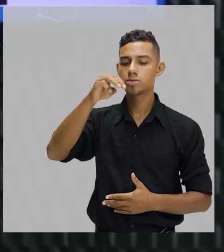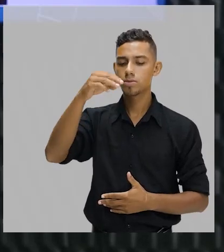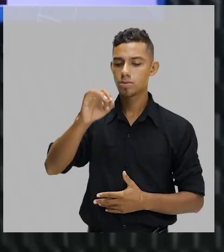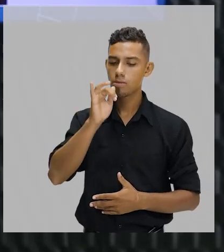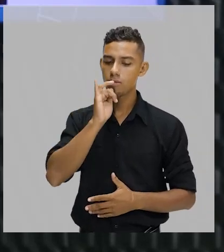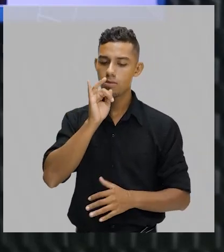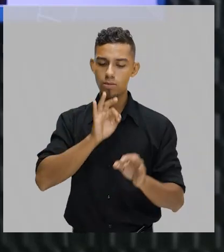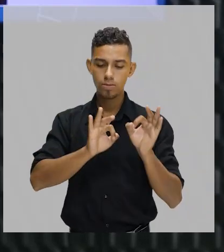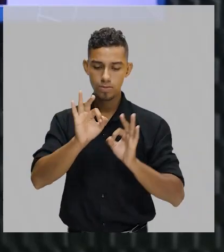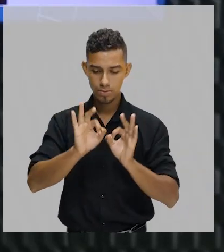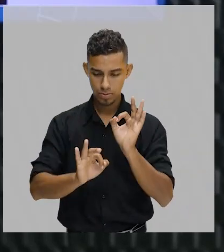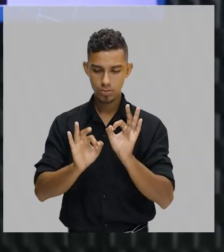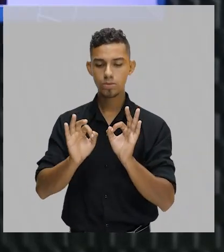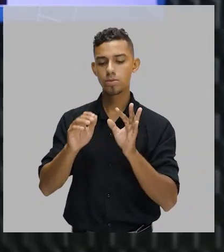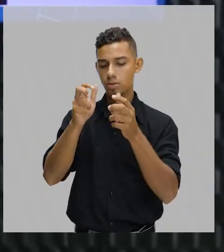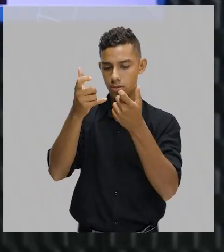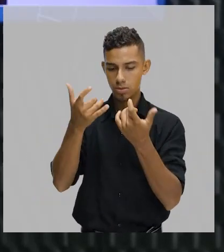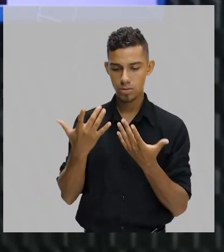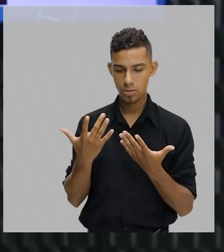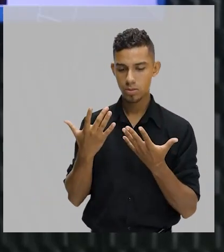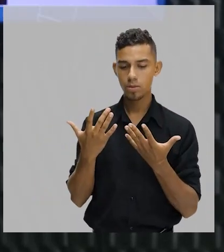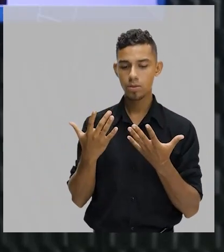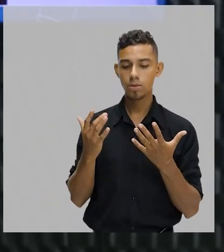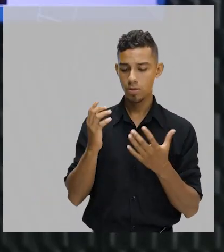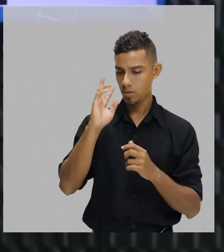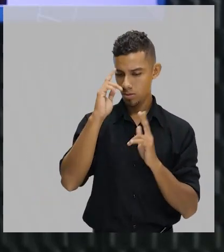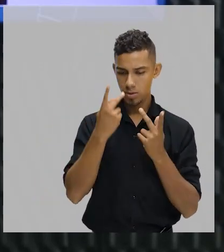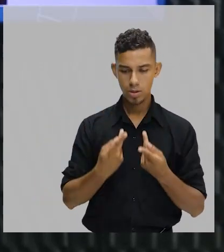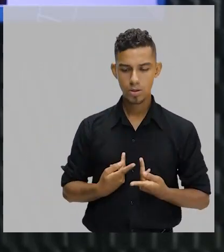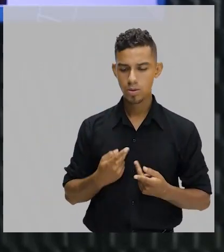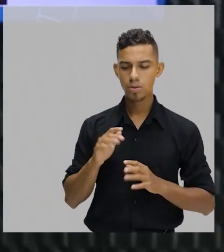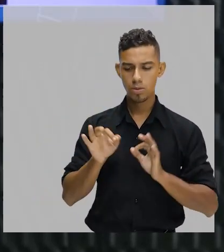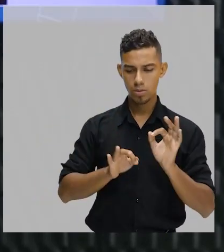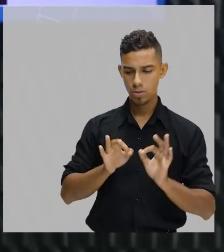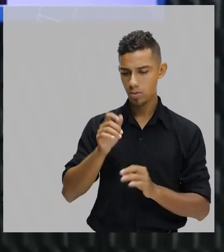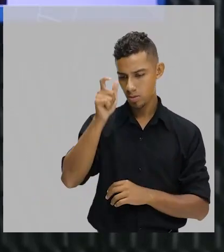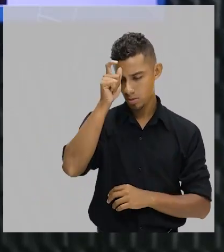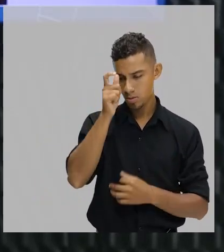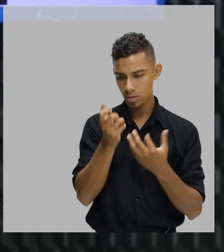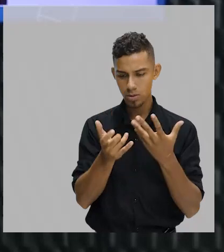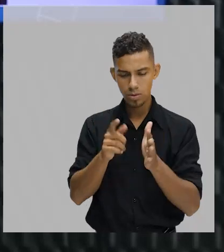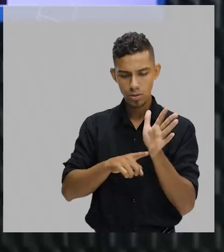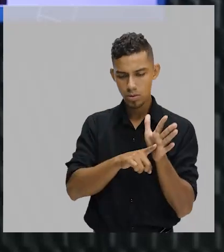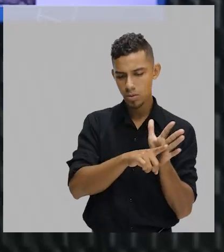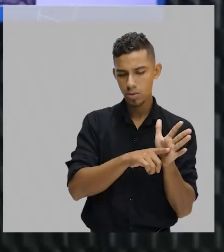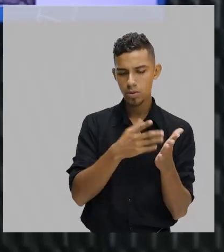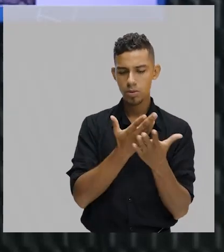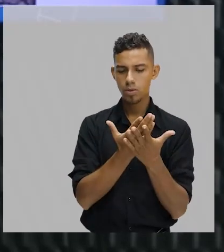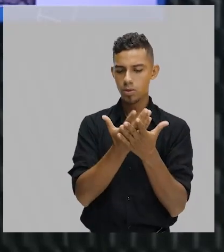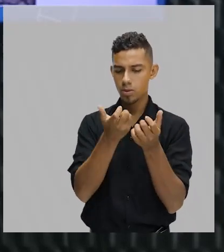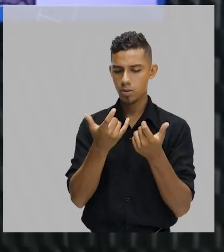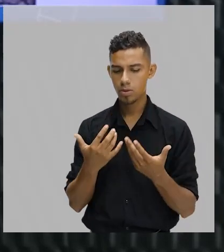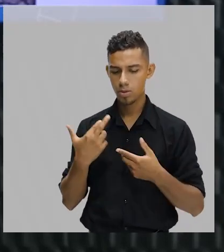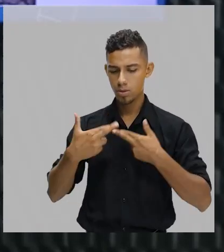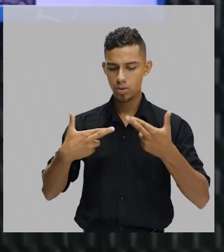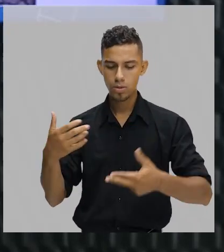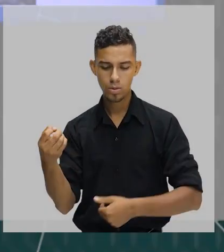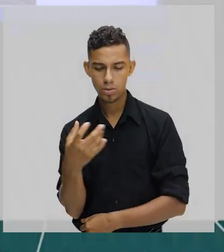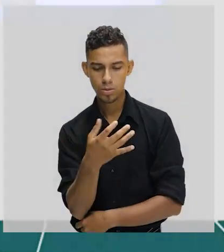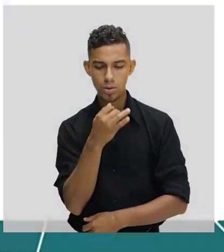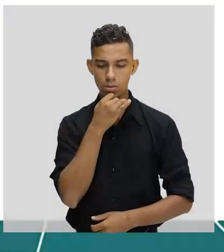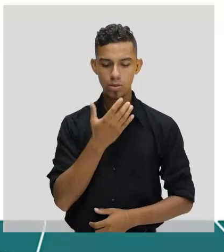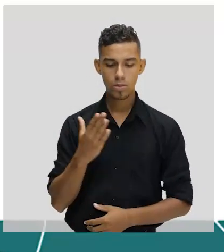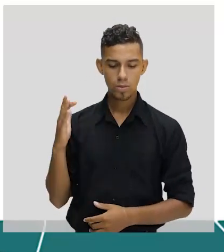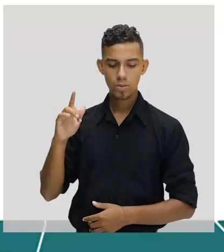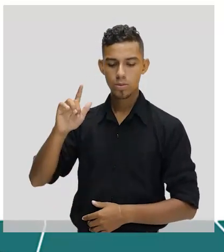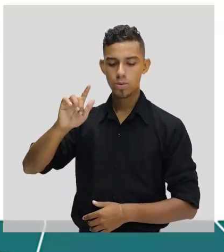o Juízo Final fala da humanidade, a ascensão do homem, o purgatório, o inferno e assim por diante. Pesquise na aula sobre Renascimento. Guernica,